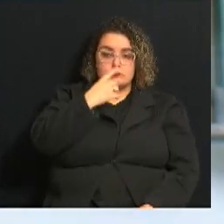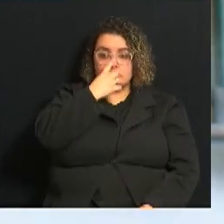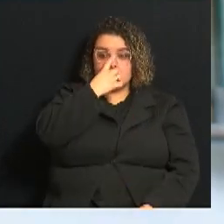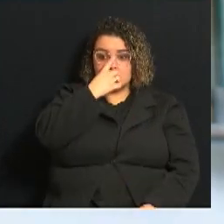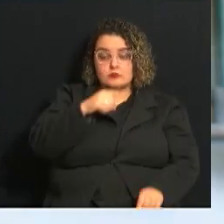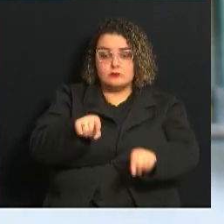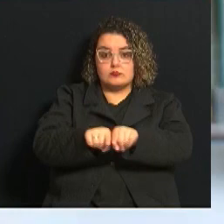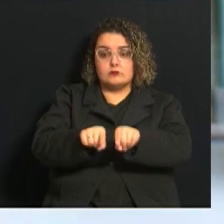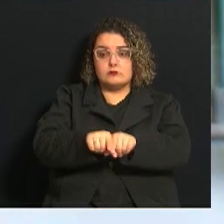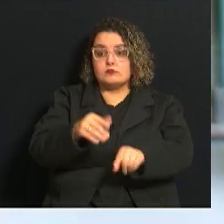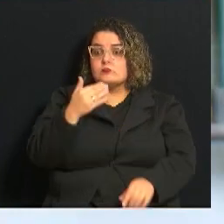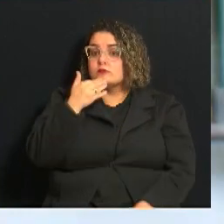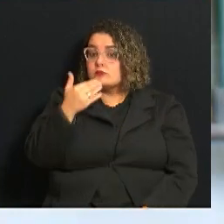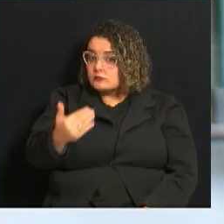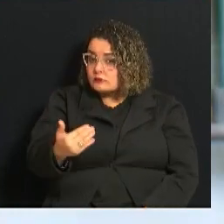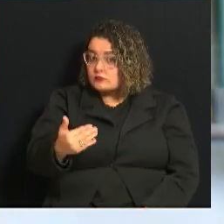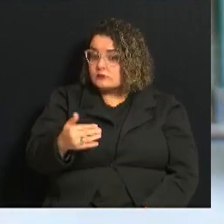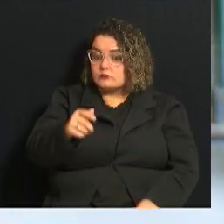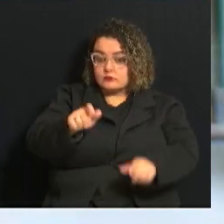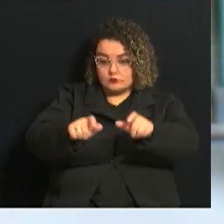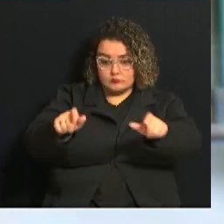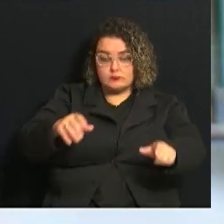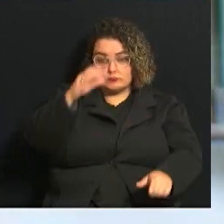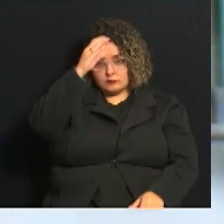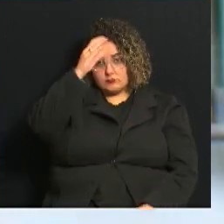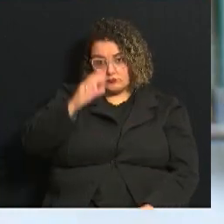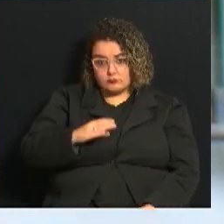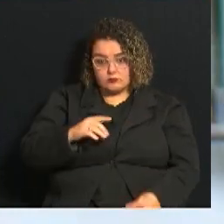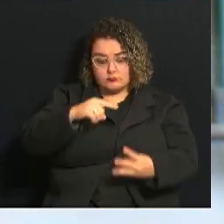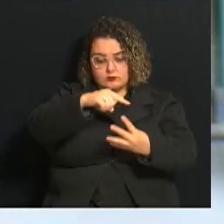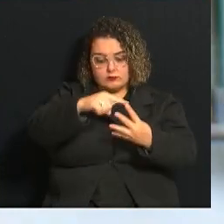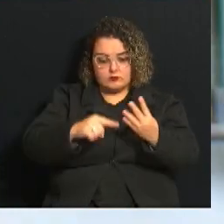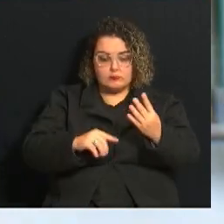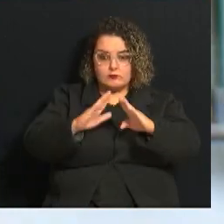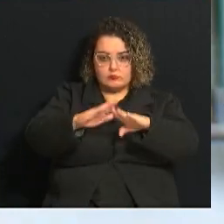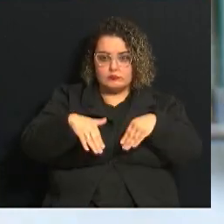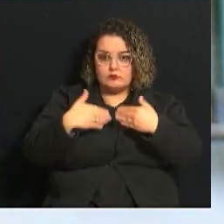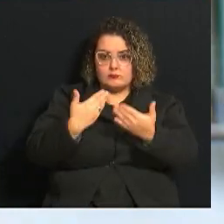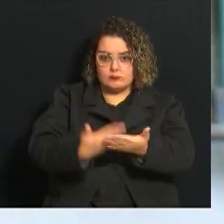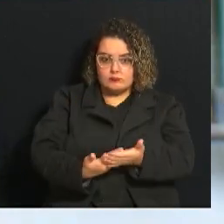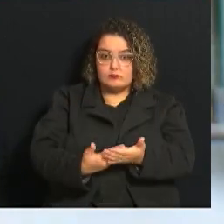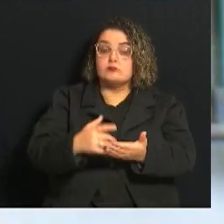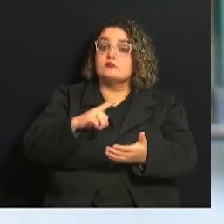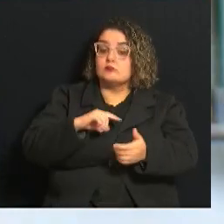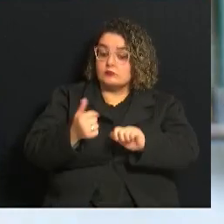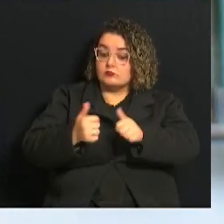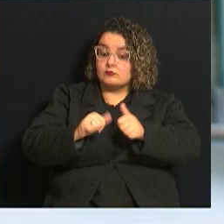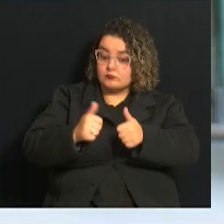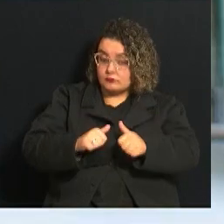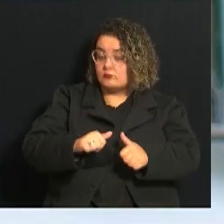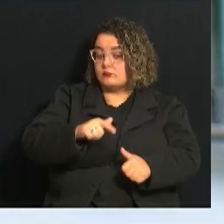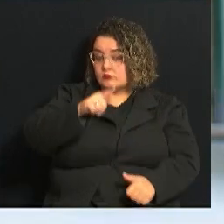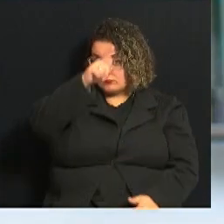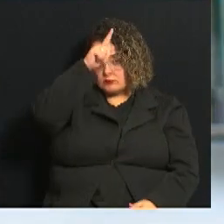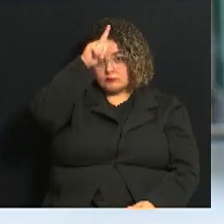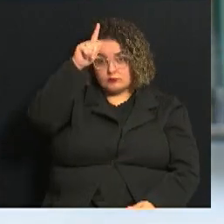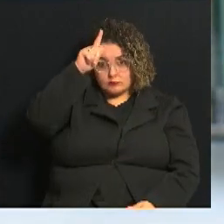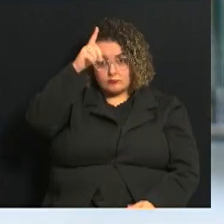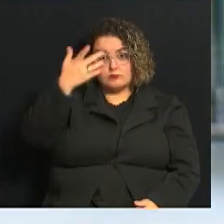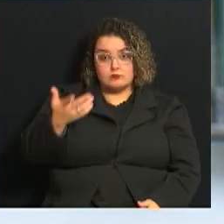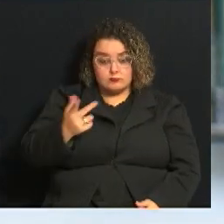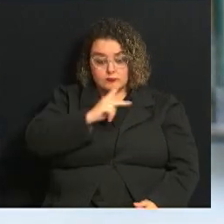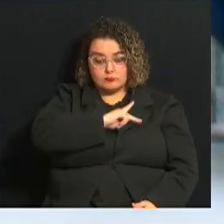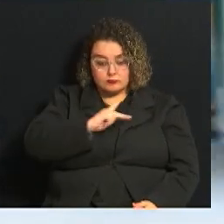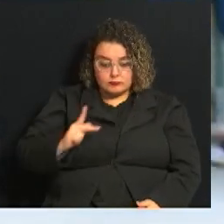demandas dos munícipes no caso desses quatro requerimentos houve uma variação de Gustavo petta enquanto o presidente